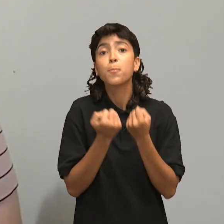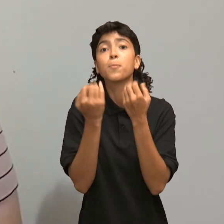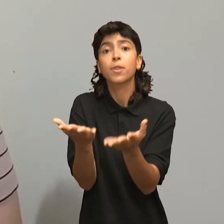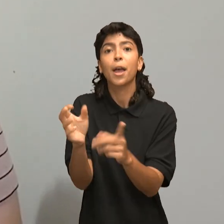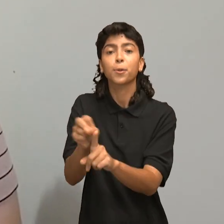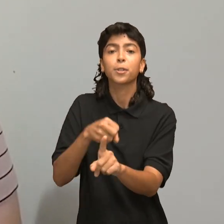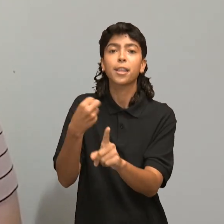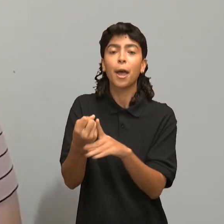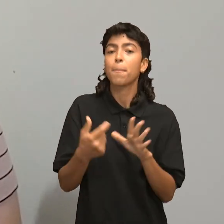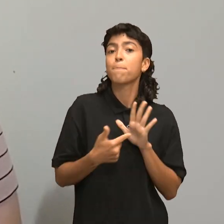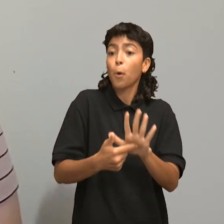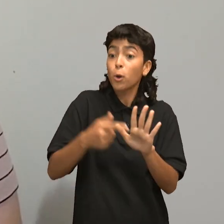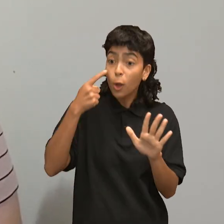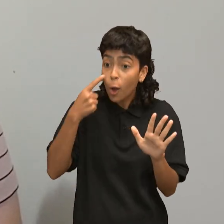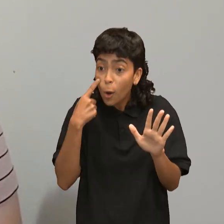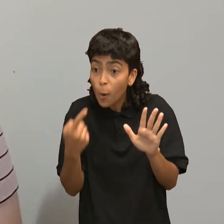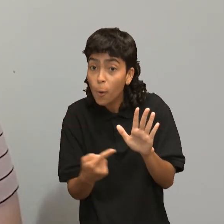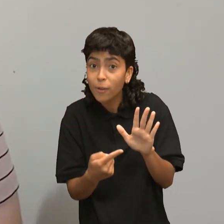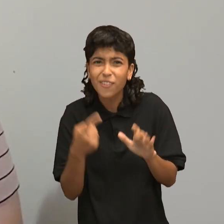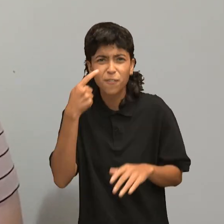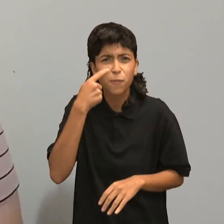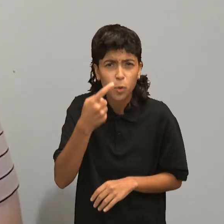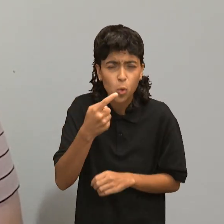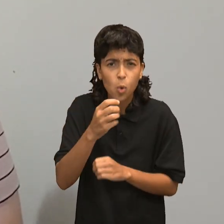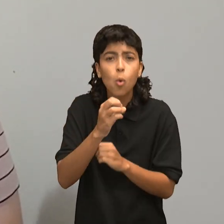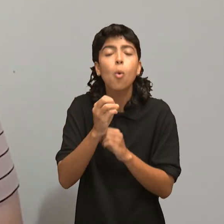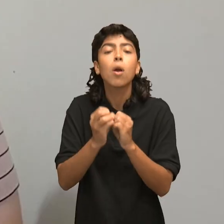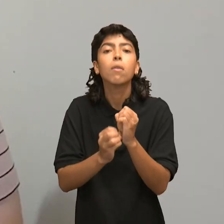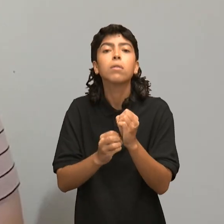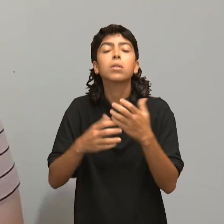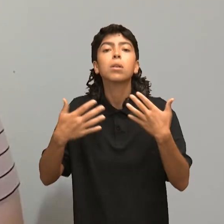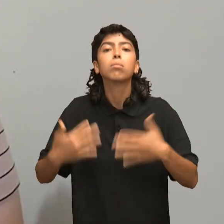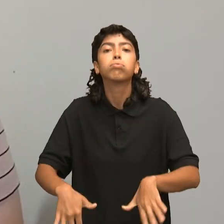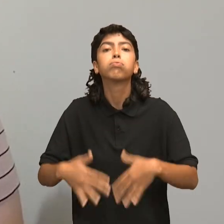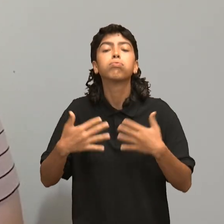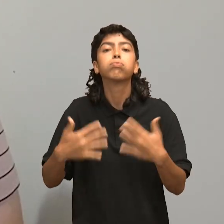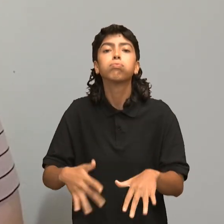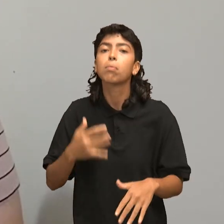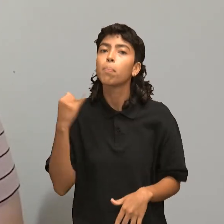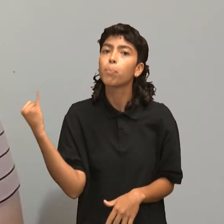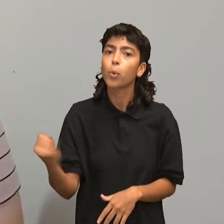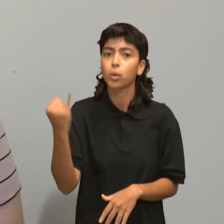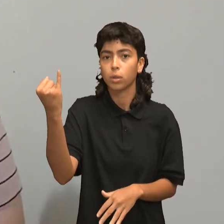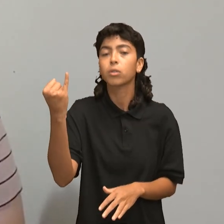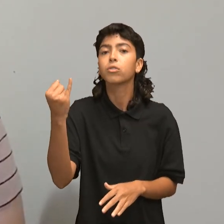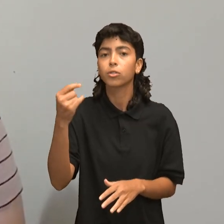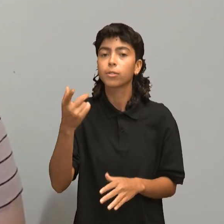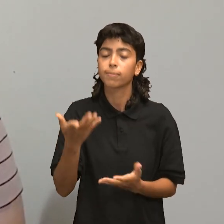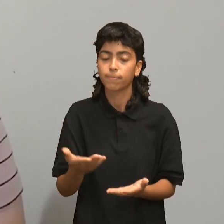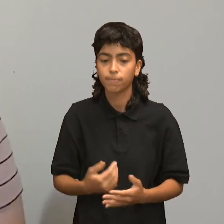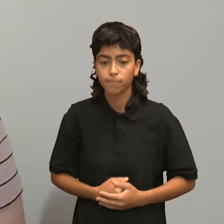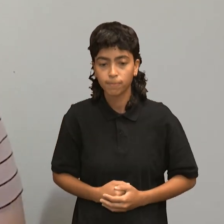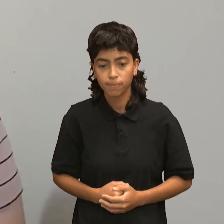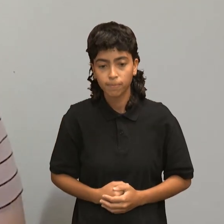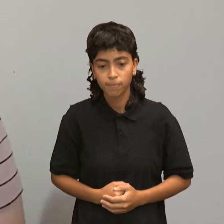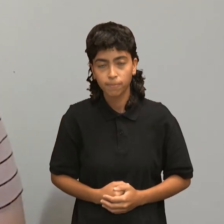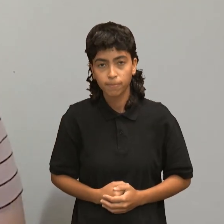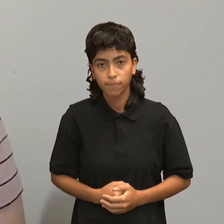papel importantíssimo dentro da pesquisa que é realizada voltada às PANCs.